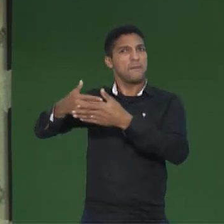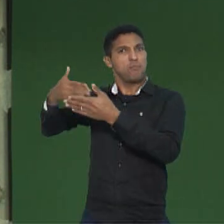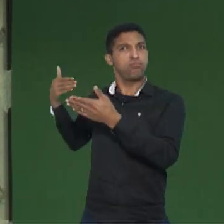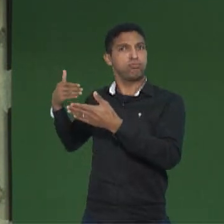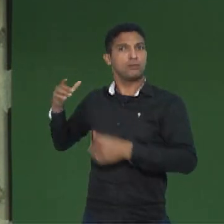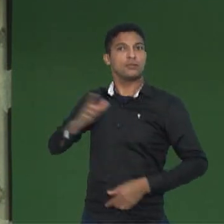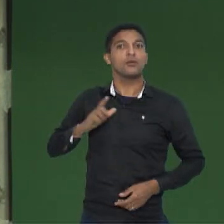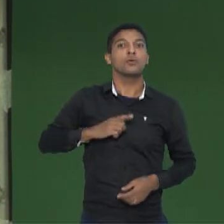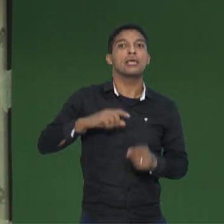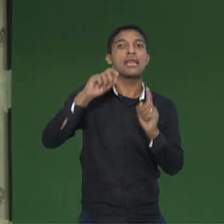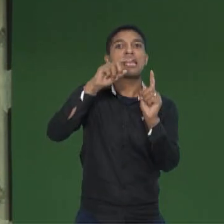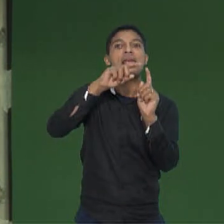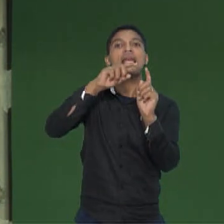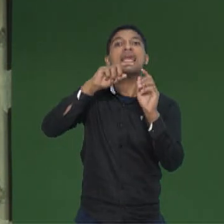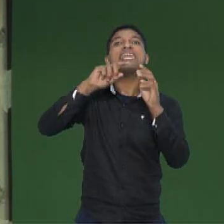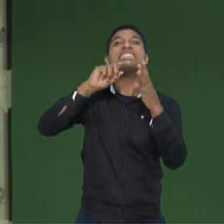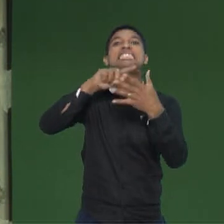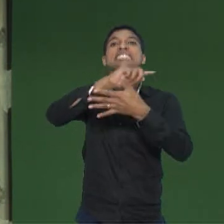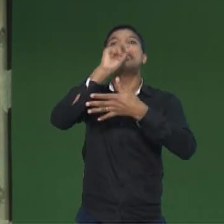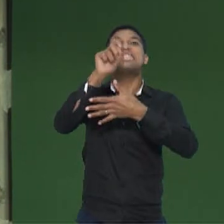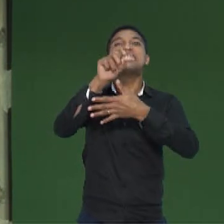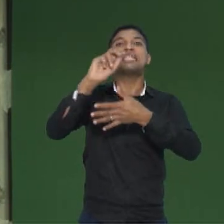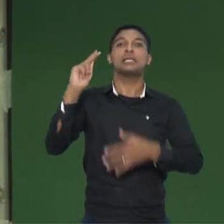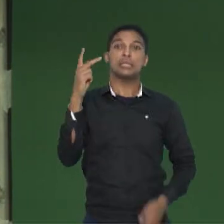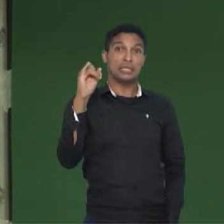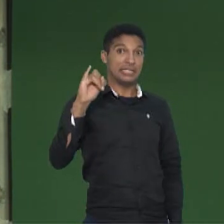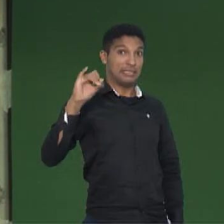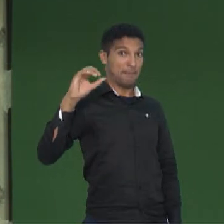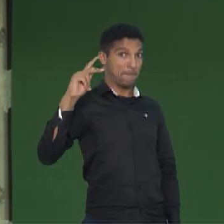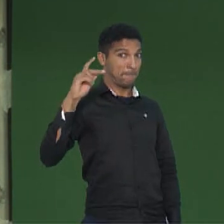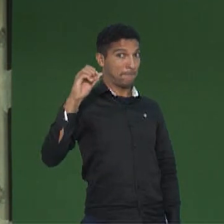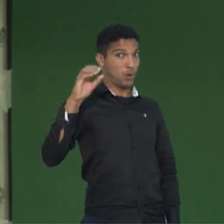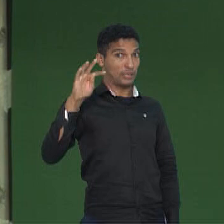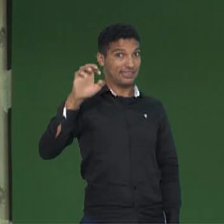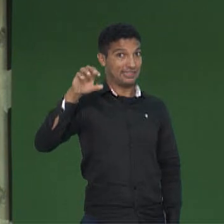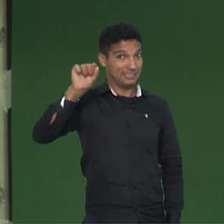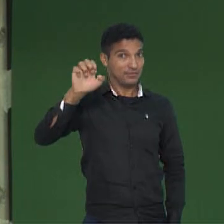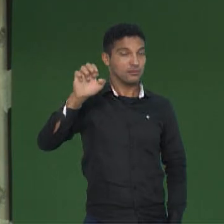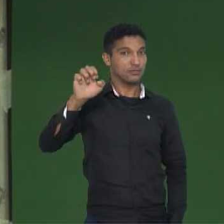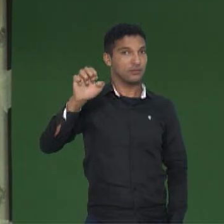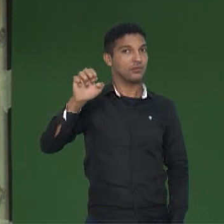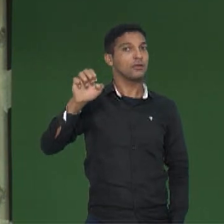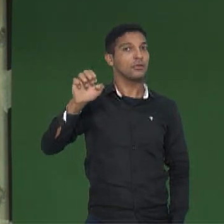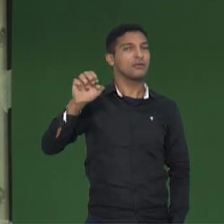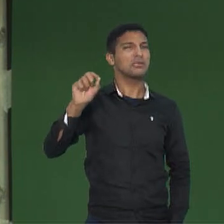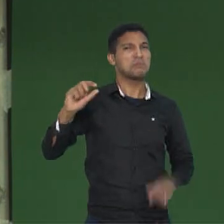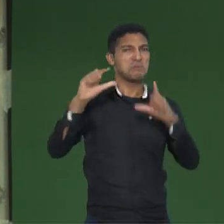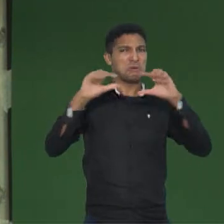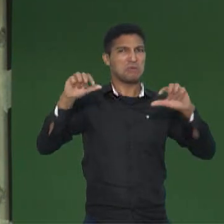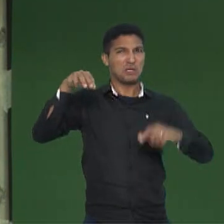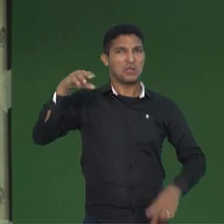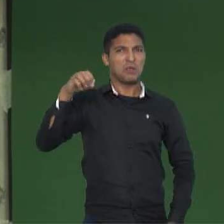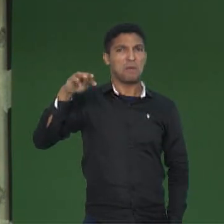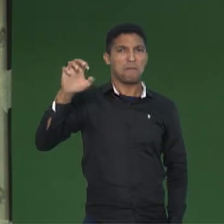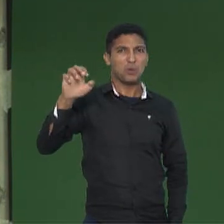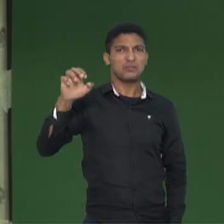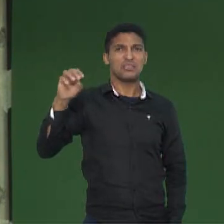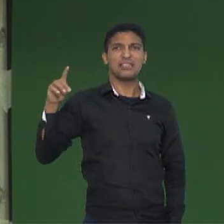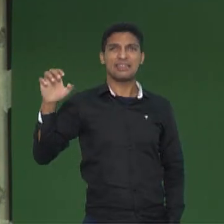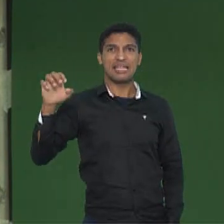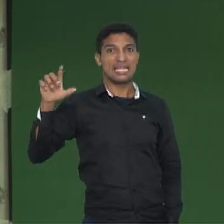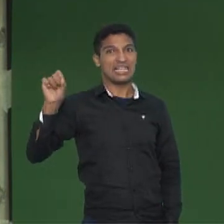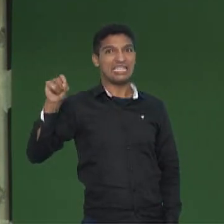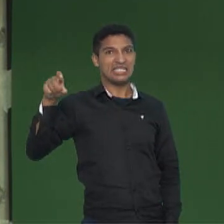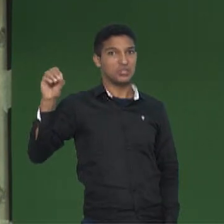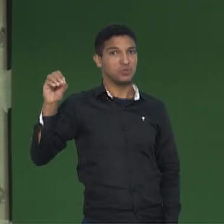como argumento para você escrever, para conversar com seus colegas, para fazer uma redação, para conversar